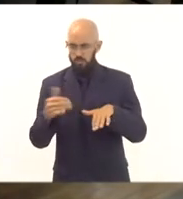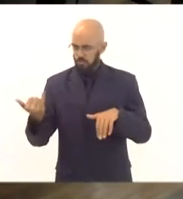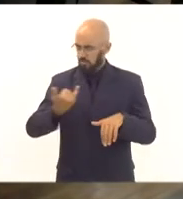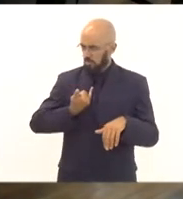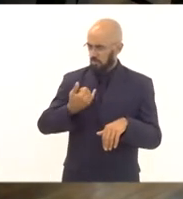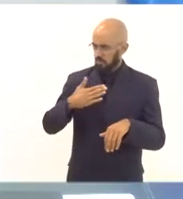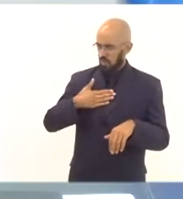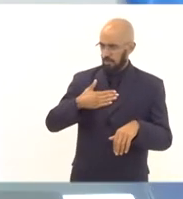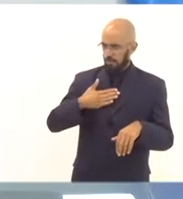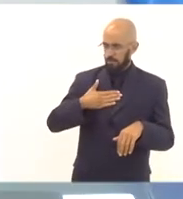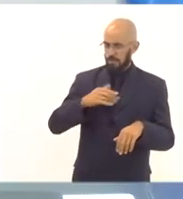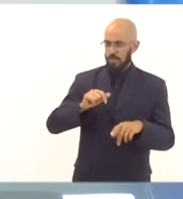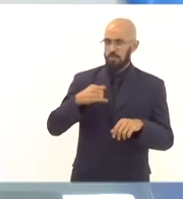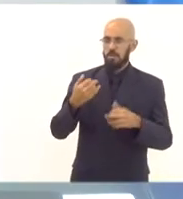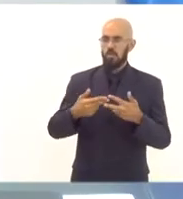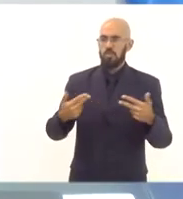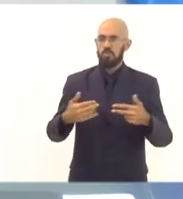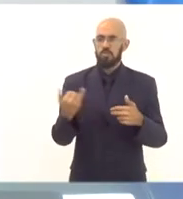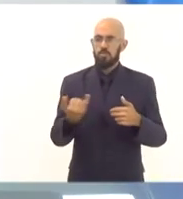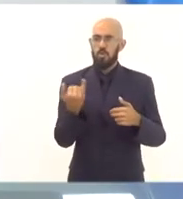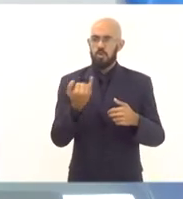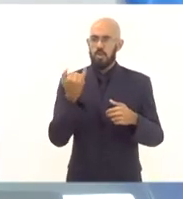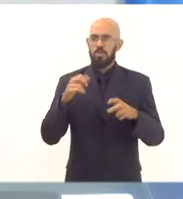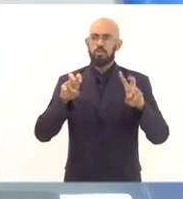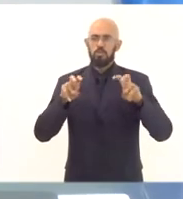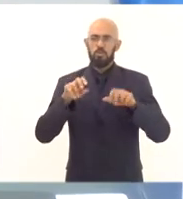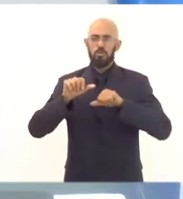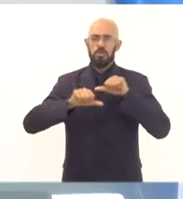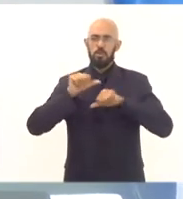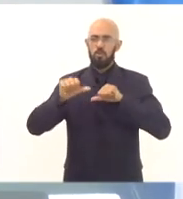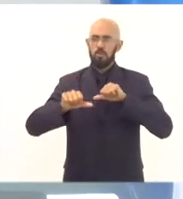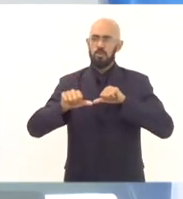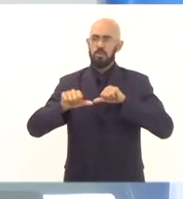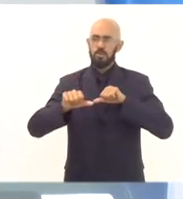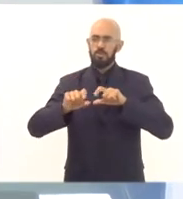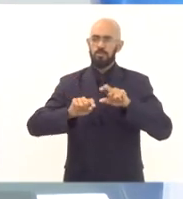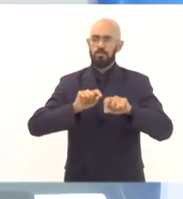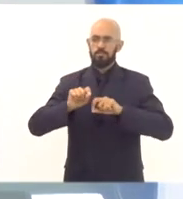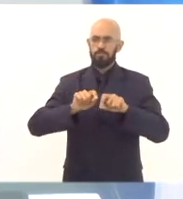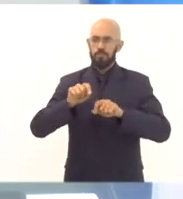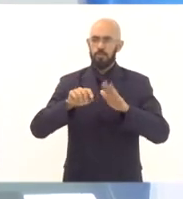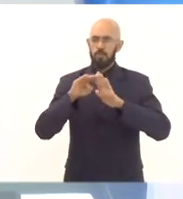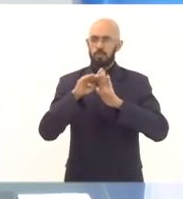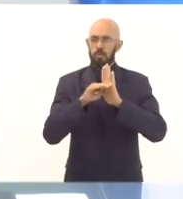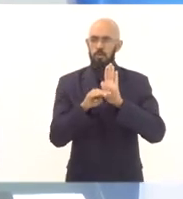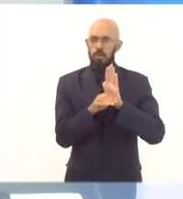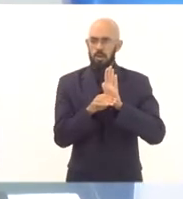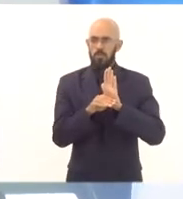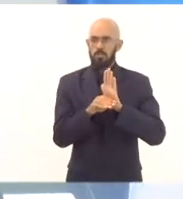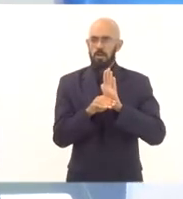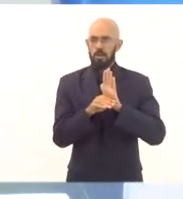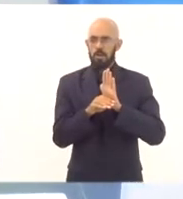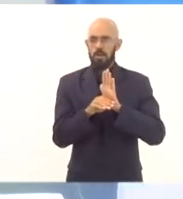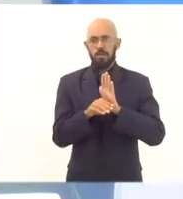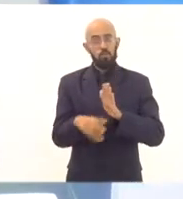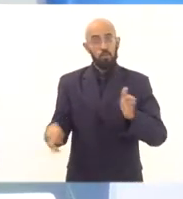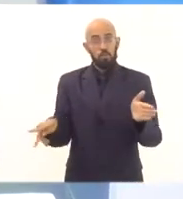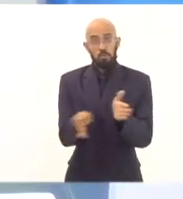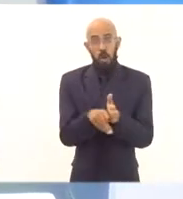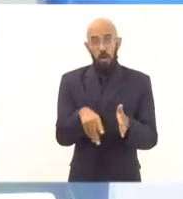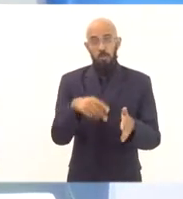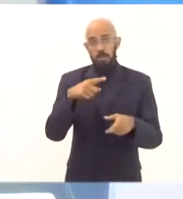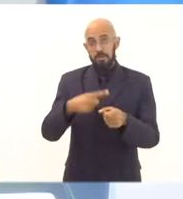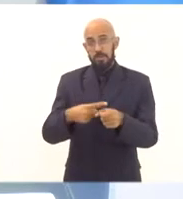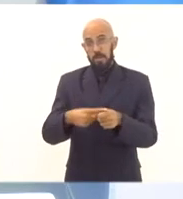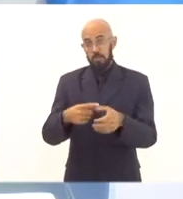notícia muito importante que a relação a essa mudança é do programa em relação específico a cidade de Petrópolis